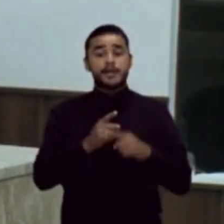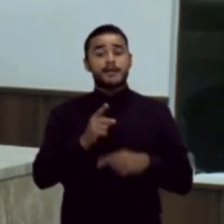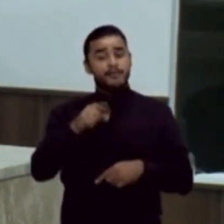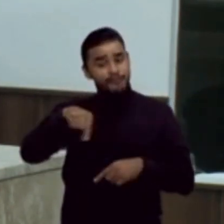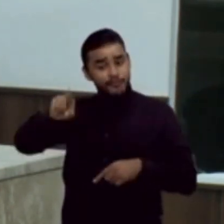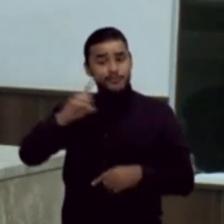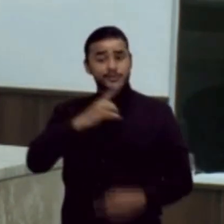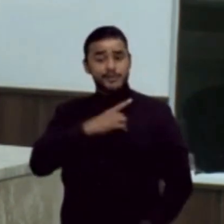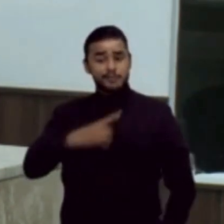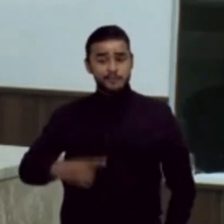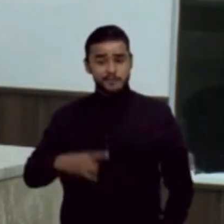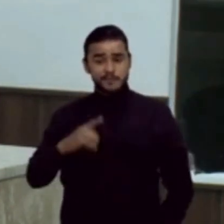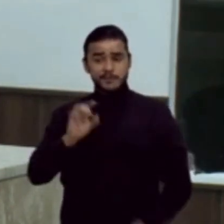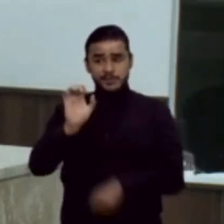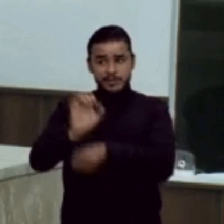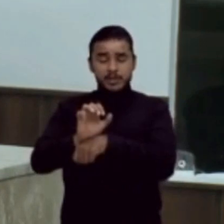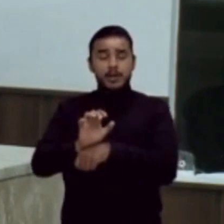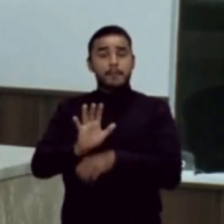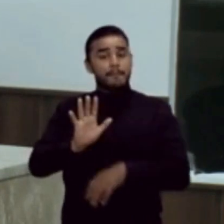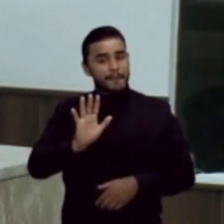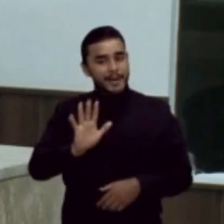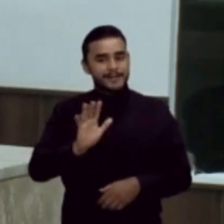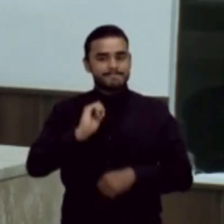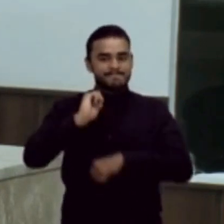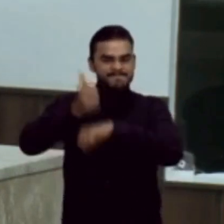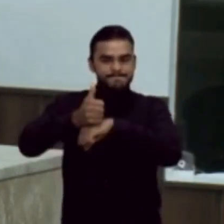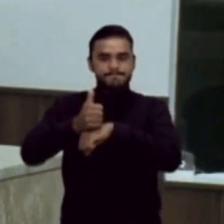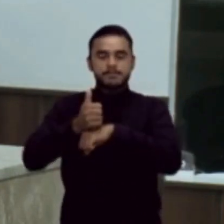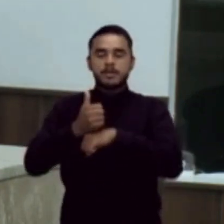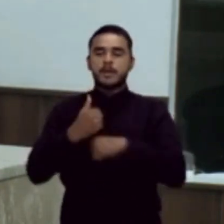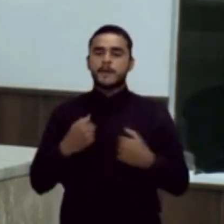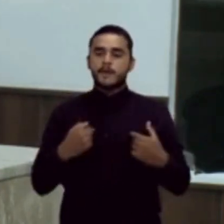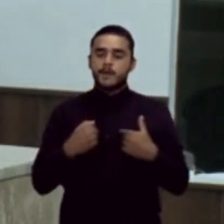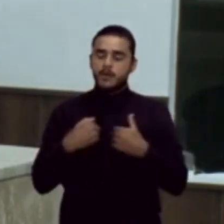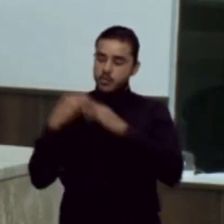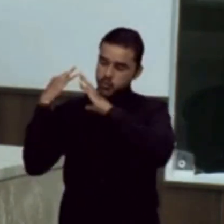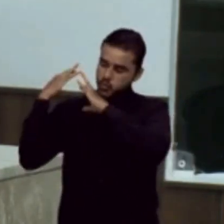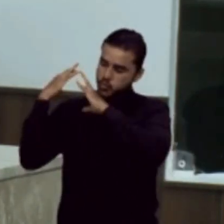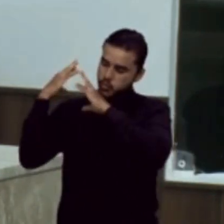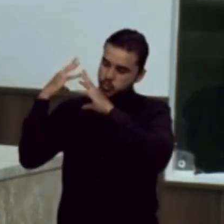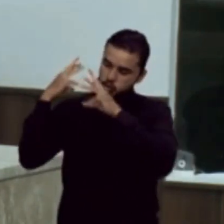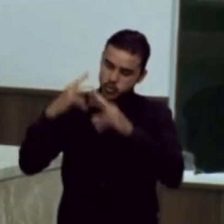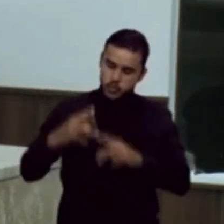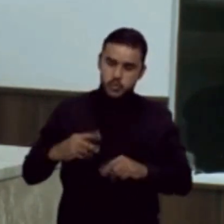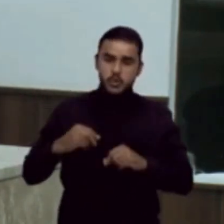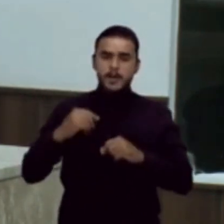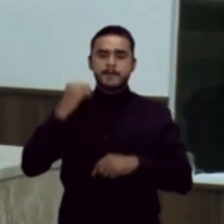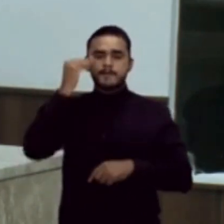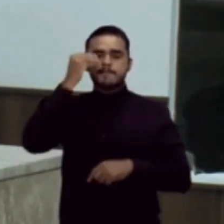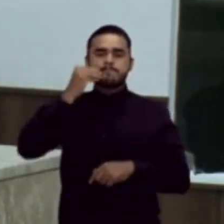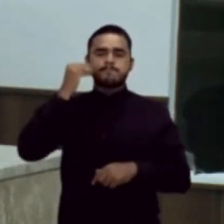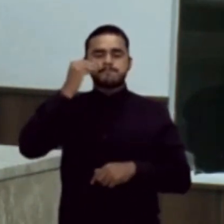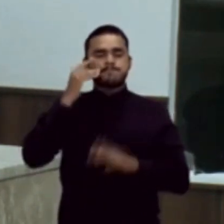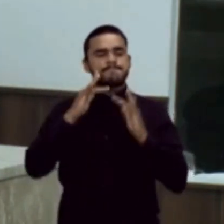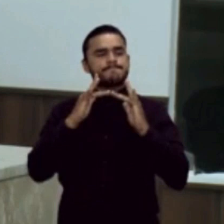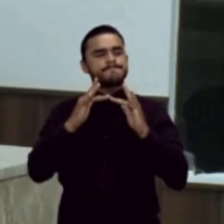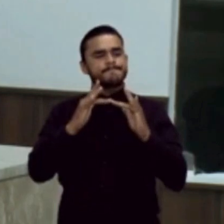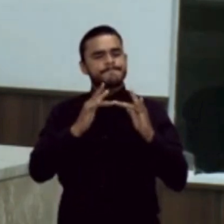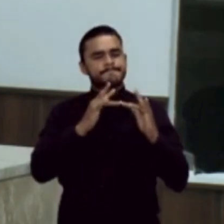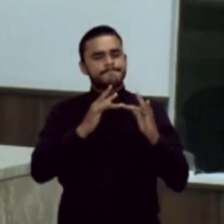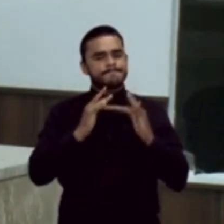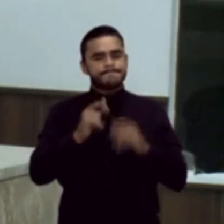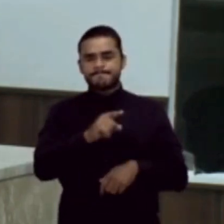deputado federal, é um pouco desse patrimônio coletivo, desse acúmulo, né, de aprendizado pelo convívio, né,